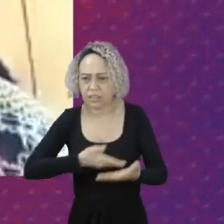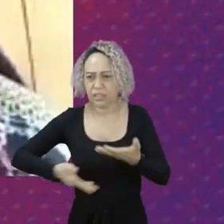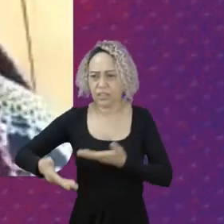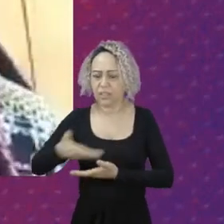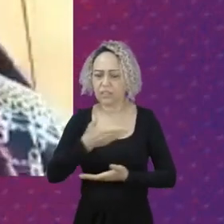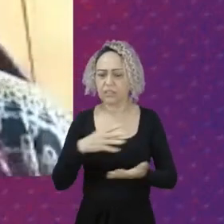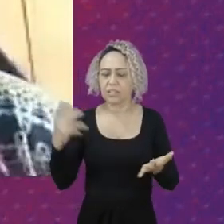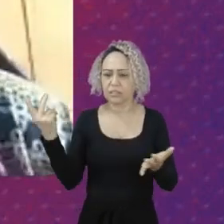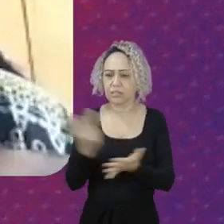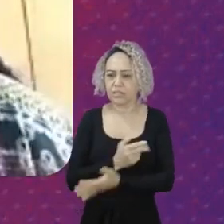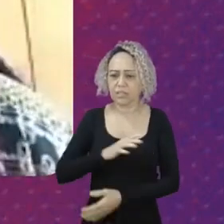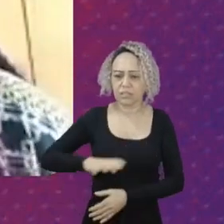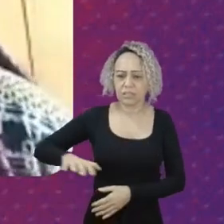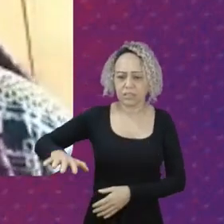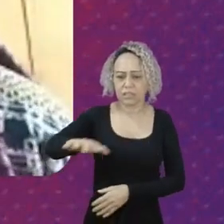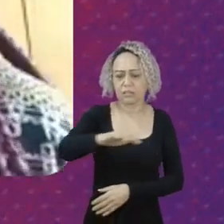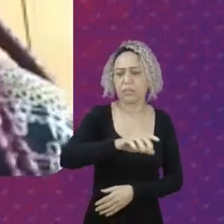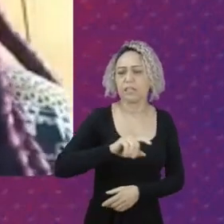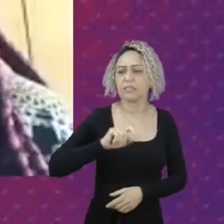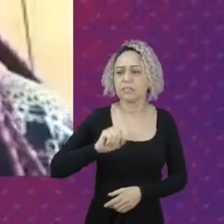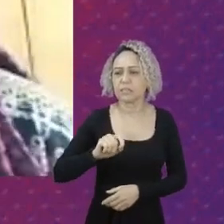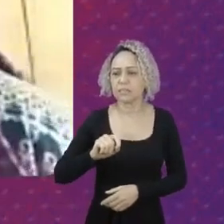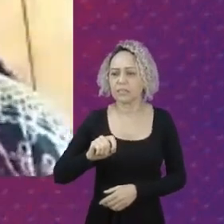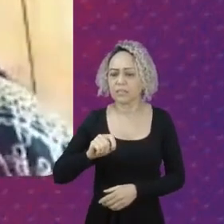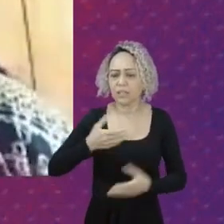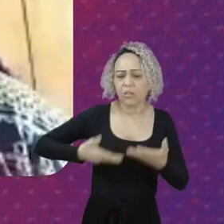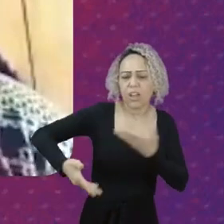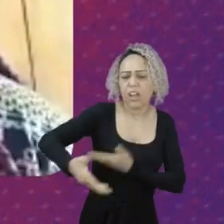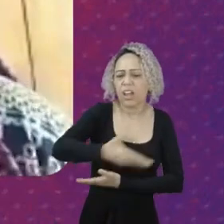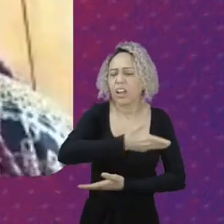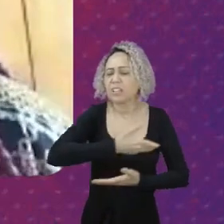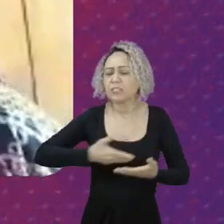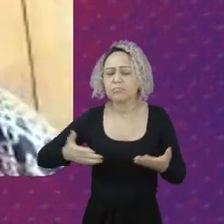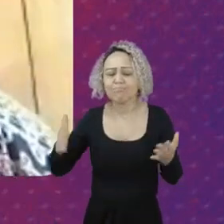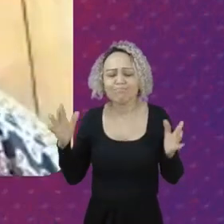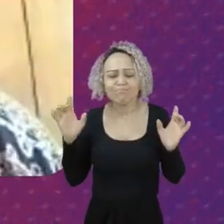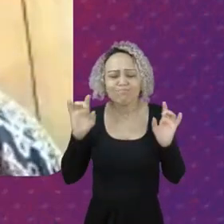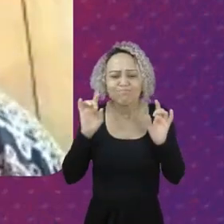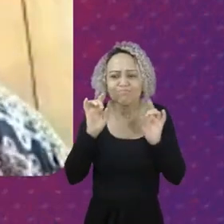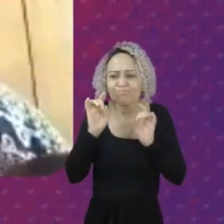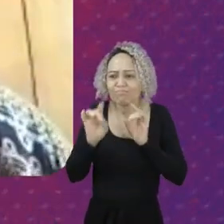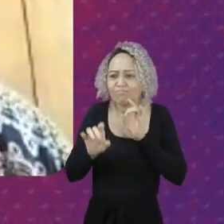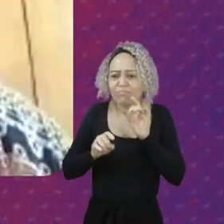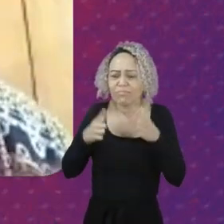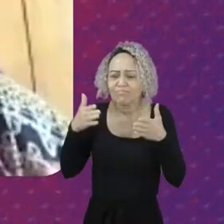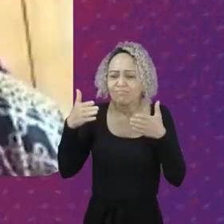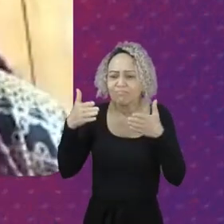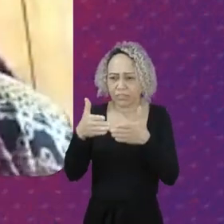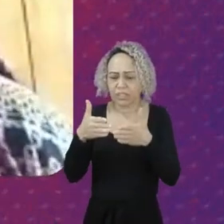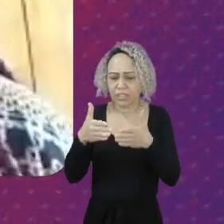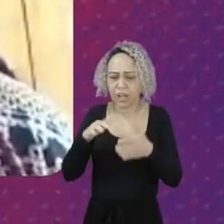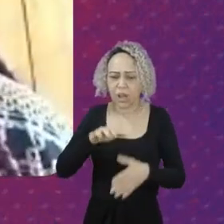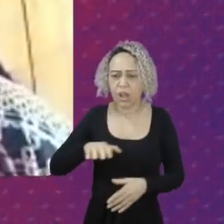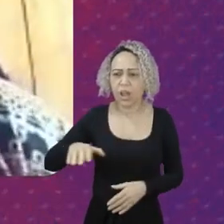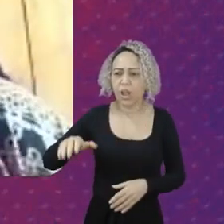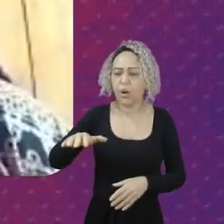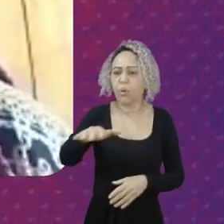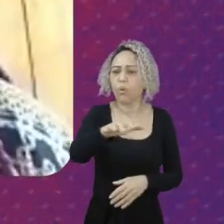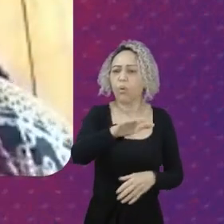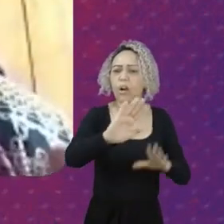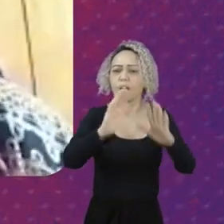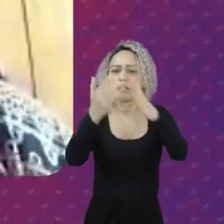nesses espaços são relações muito específicas, porque é um espaço onde se constituiu